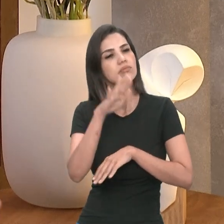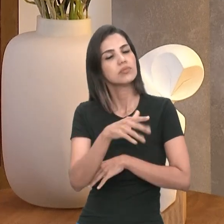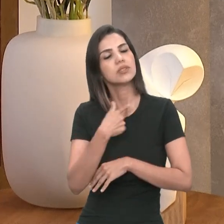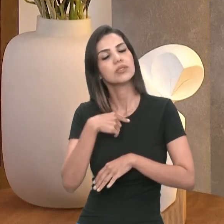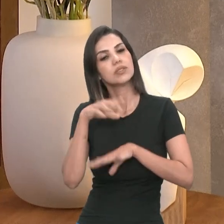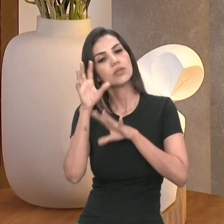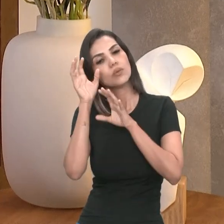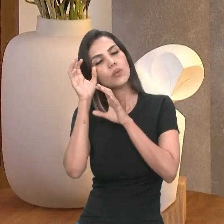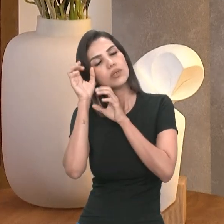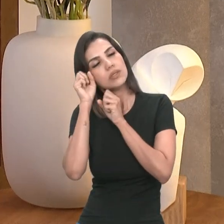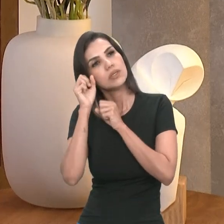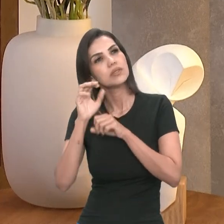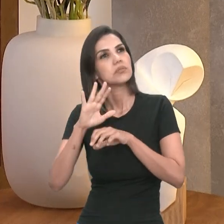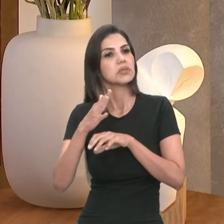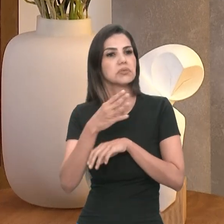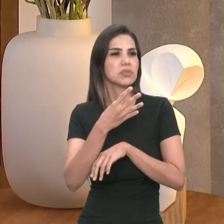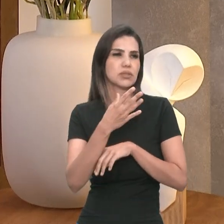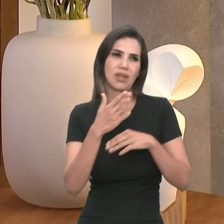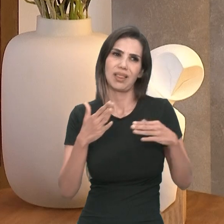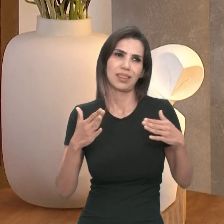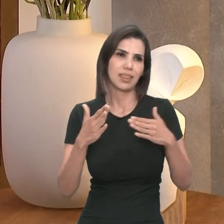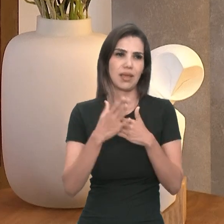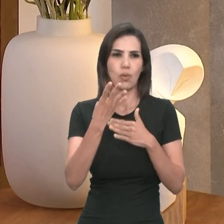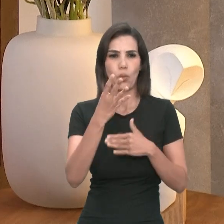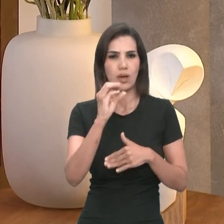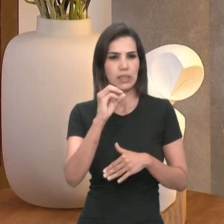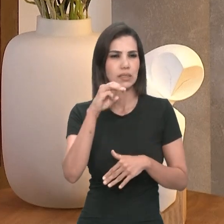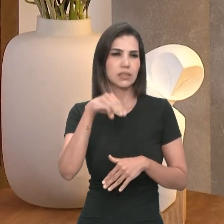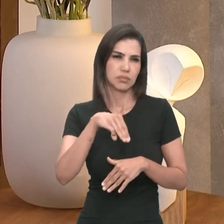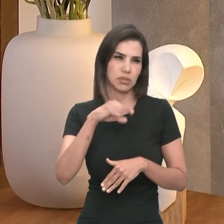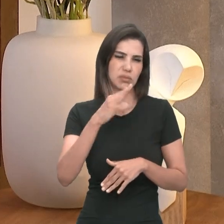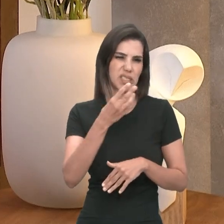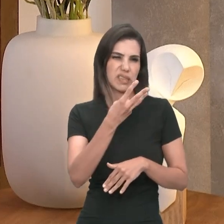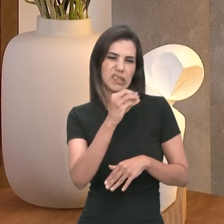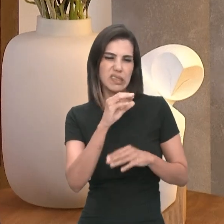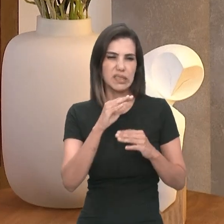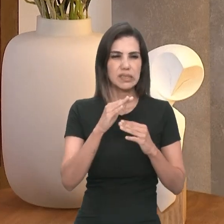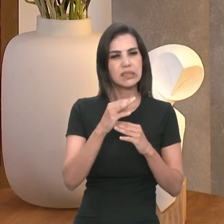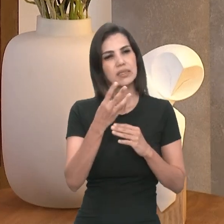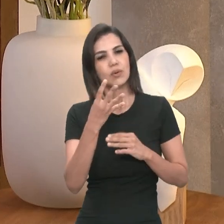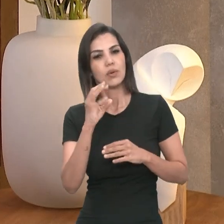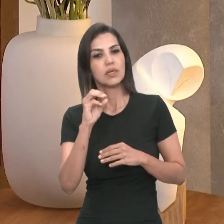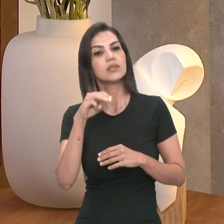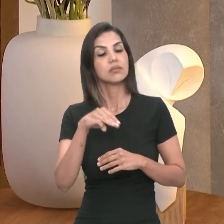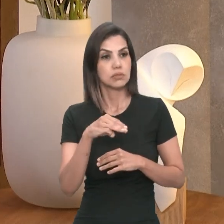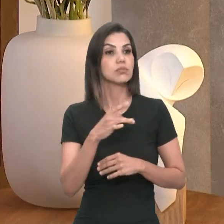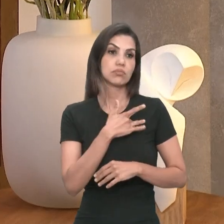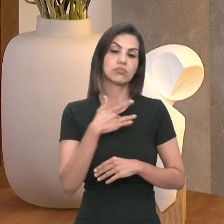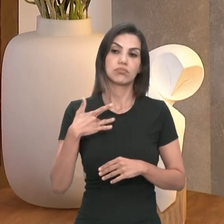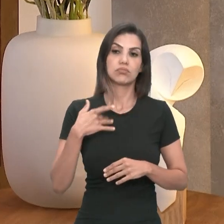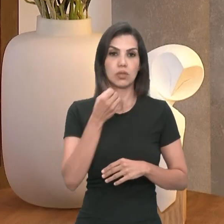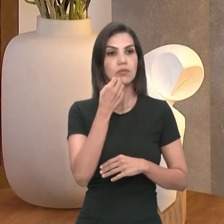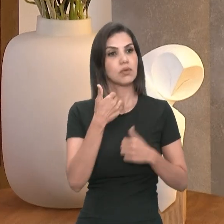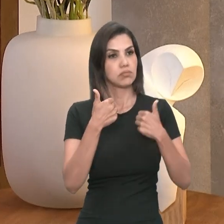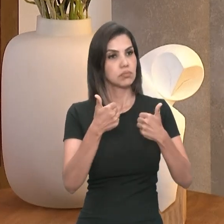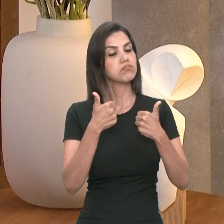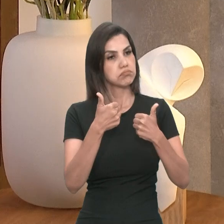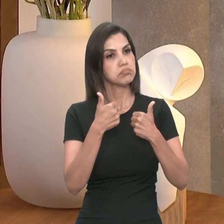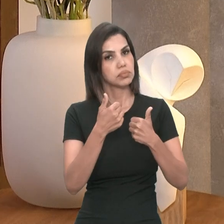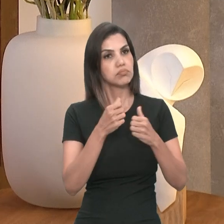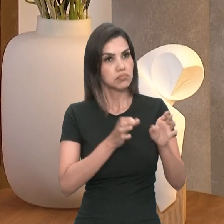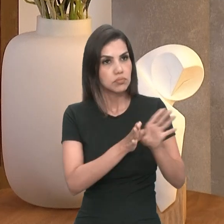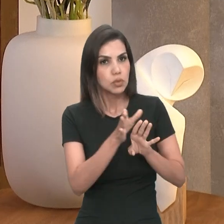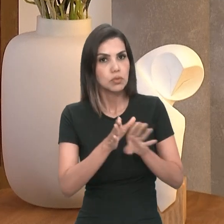cochilo ele não dure mais do que 40 minutos, né, geralmente fala de 30, 40 minutos, ele é totalmente saudável, é até aconselhável para